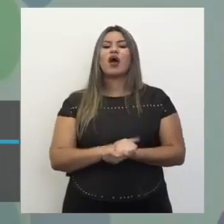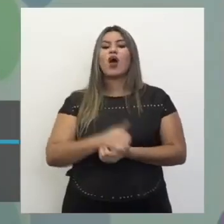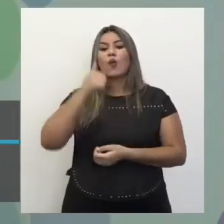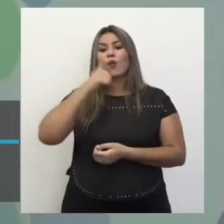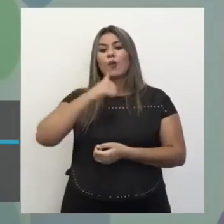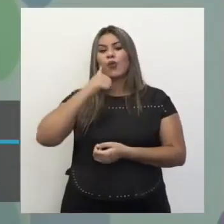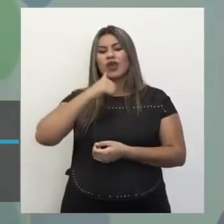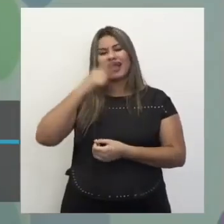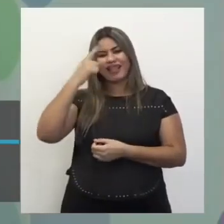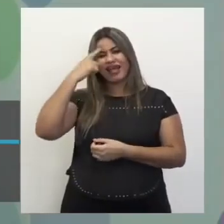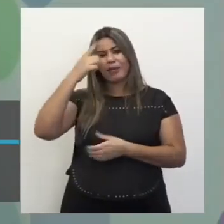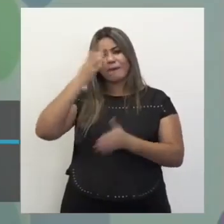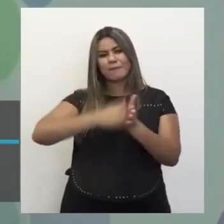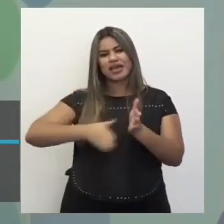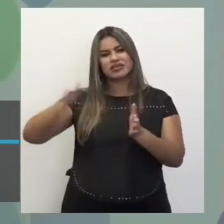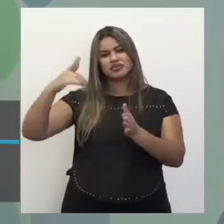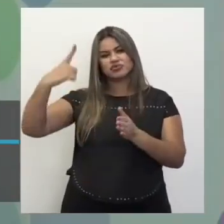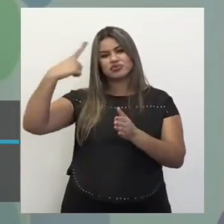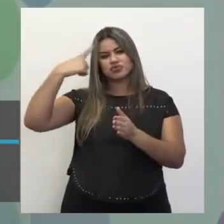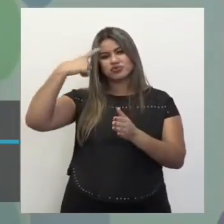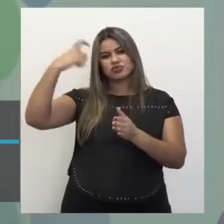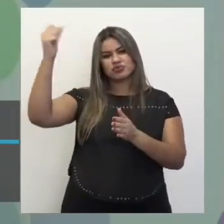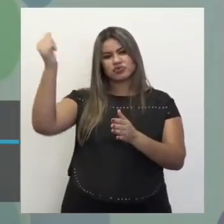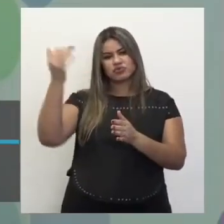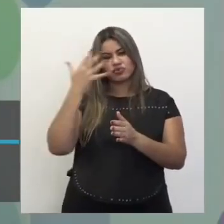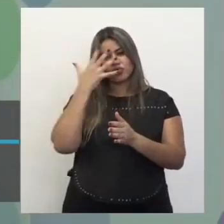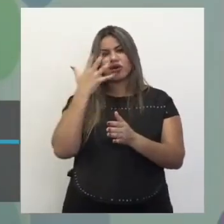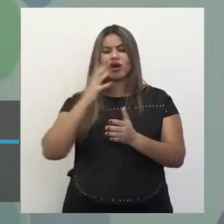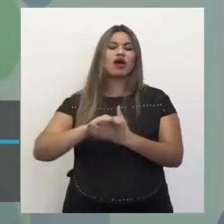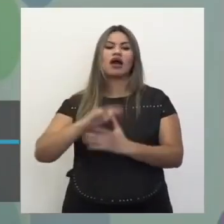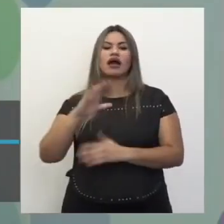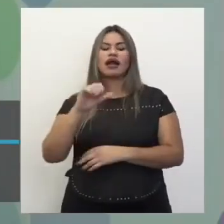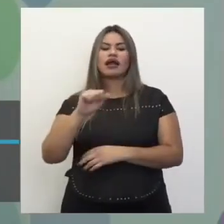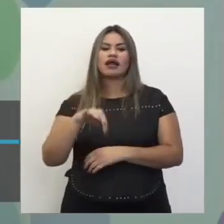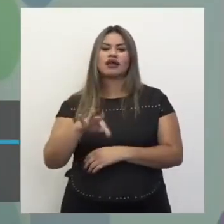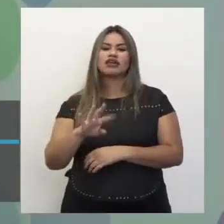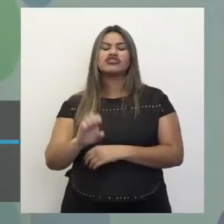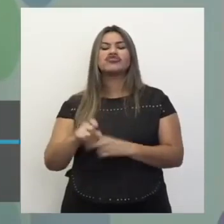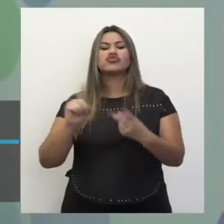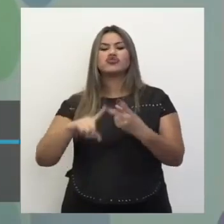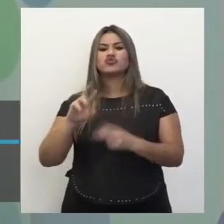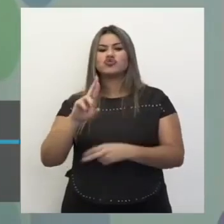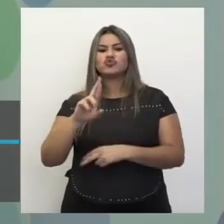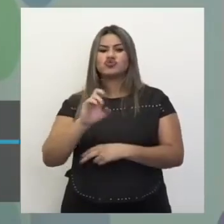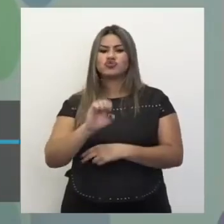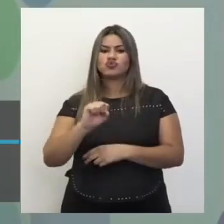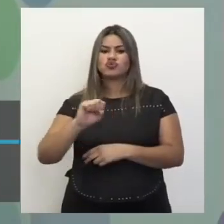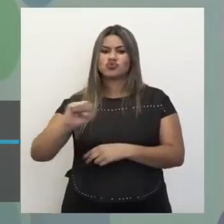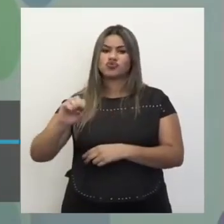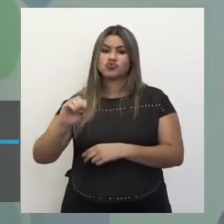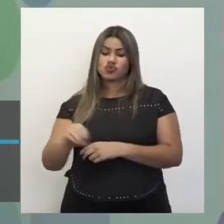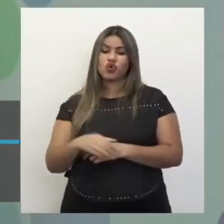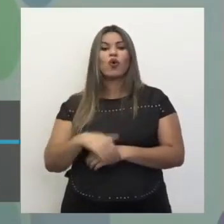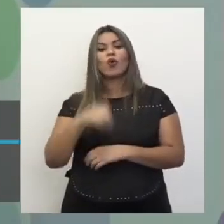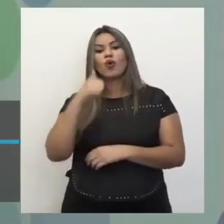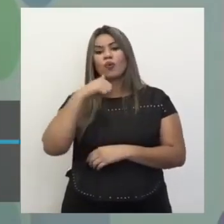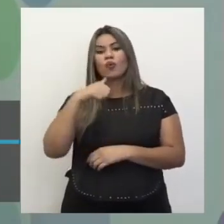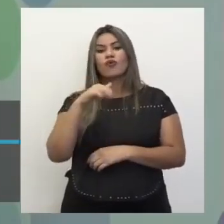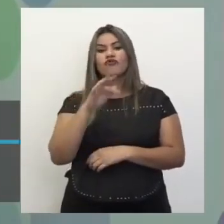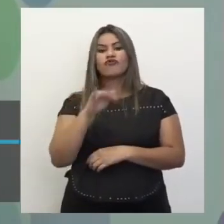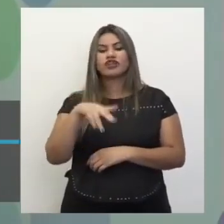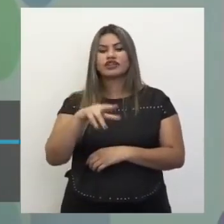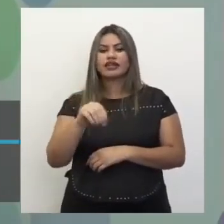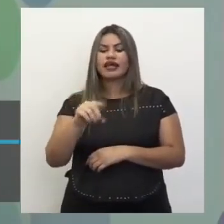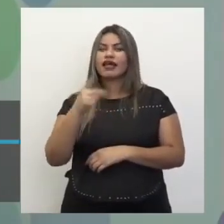do iluminismo, de acordo com alguns escritos do Kant e também do Rousseau. A Maria Fernanda fez até aquela consideração para a gente, ó, gente, não